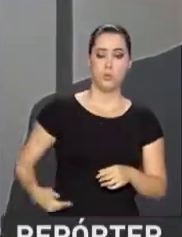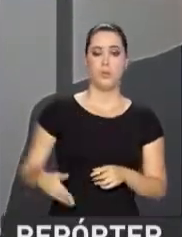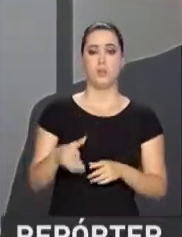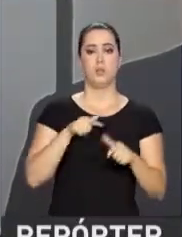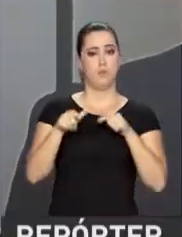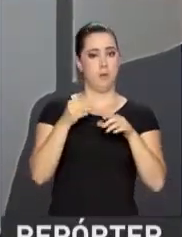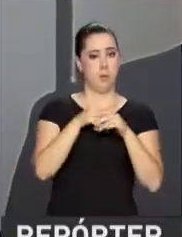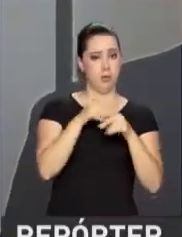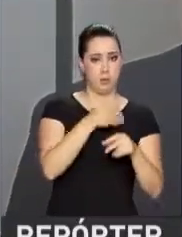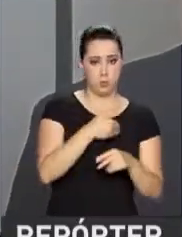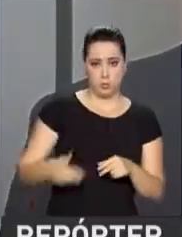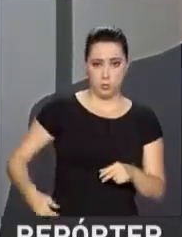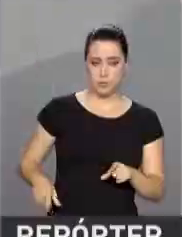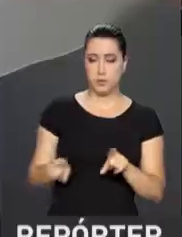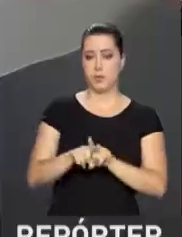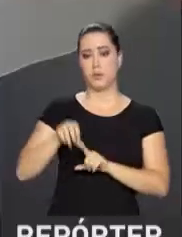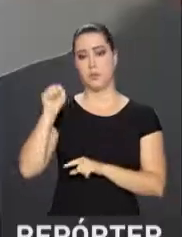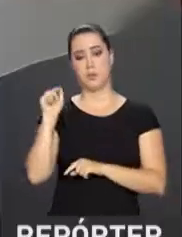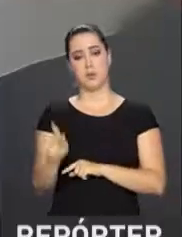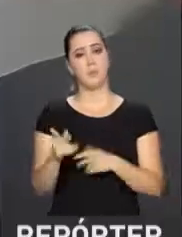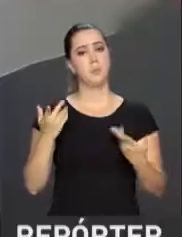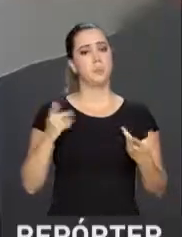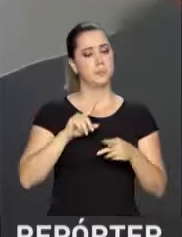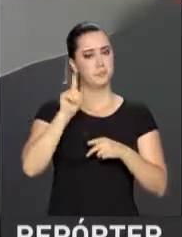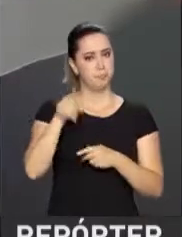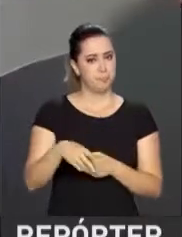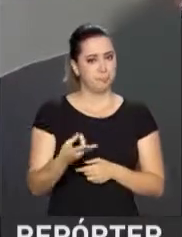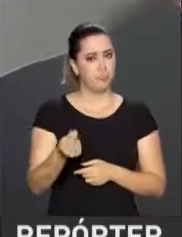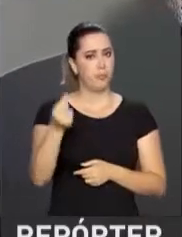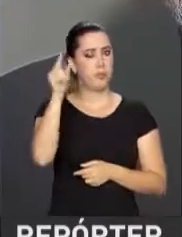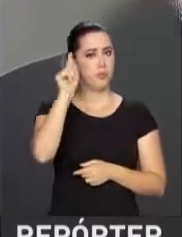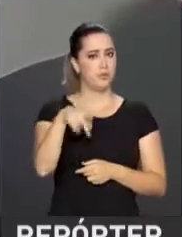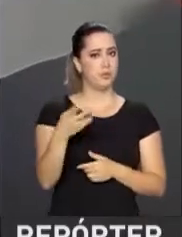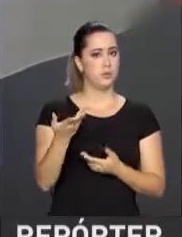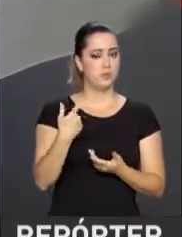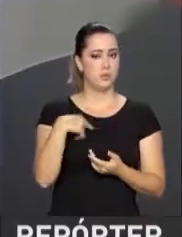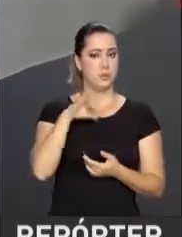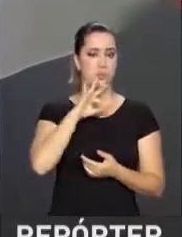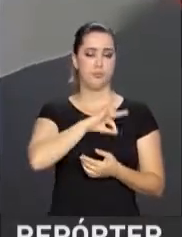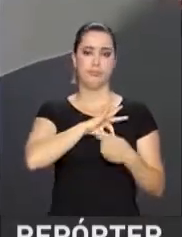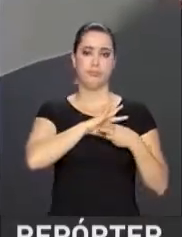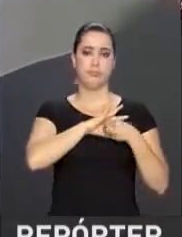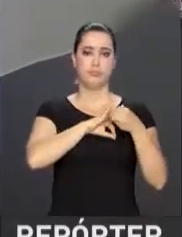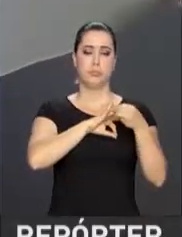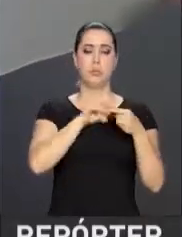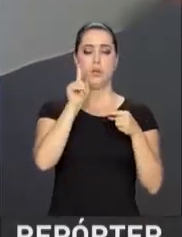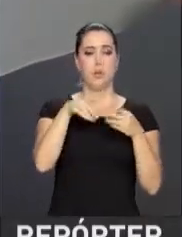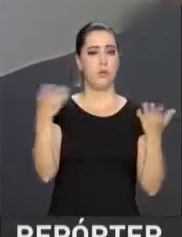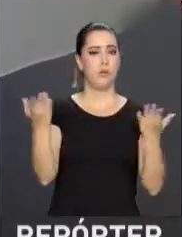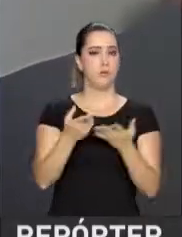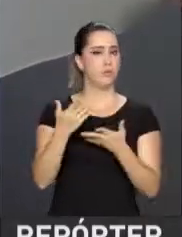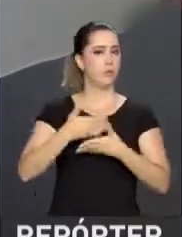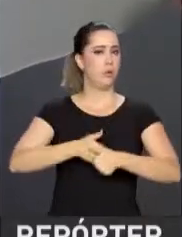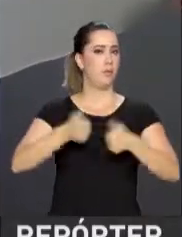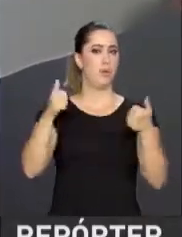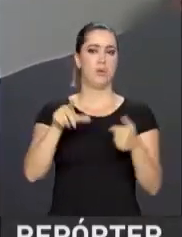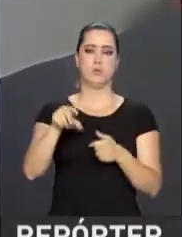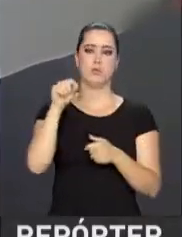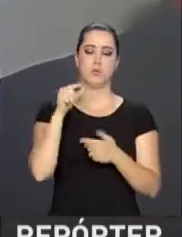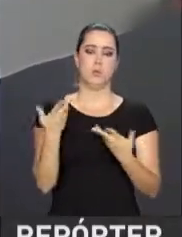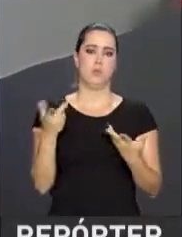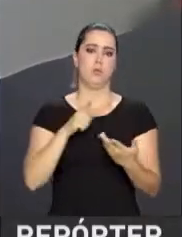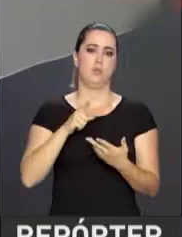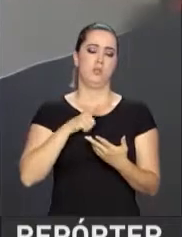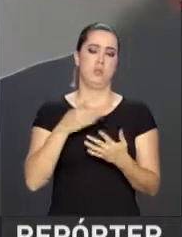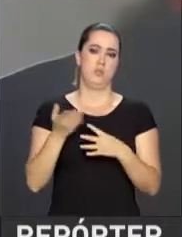o trabalhador aposentado crédito consignado vinculado à folha de pagamento é hoje a melhor alternativa que ele